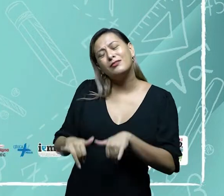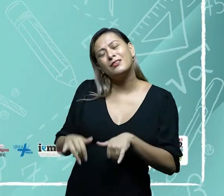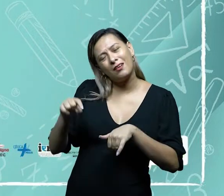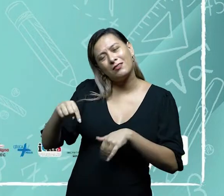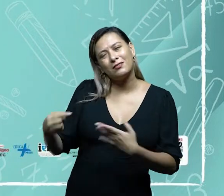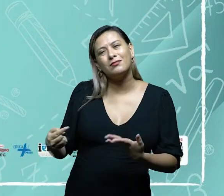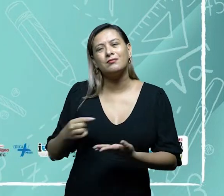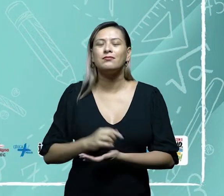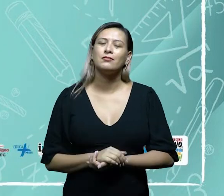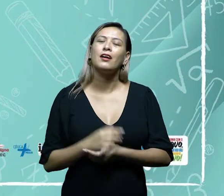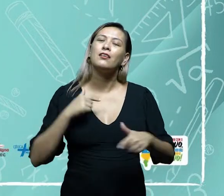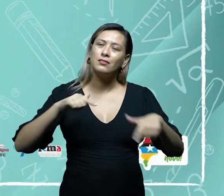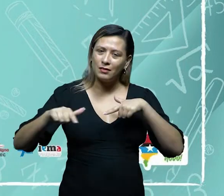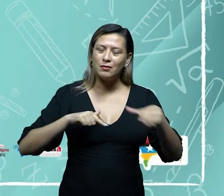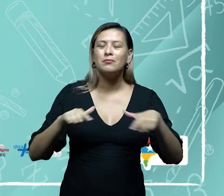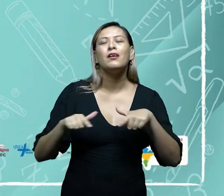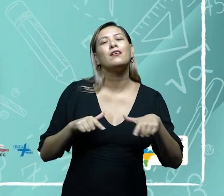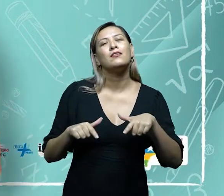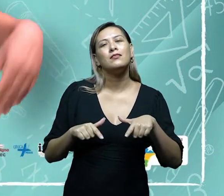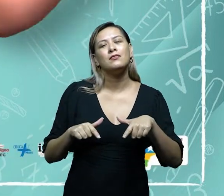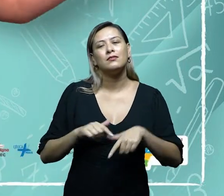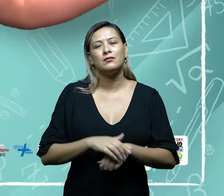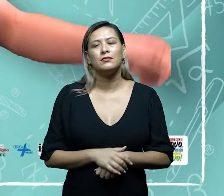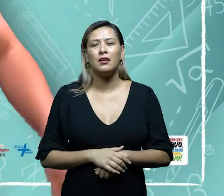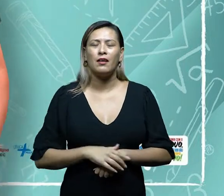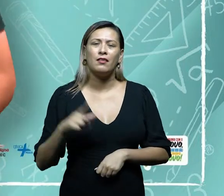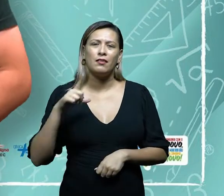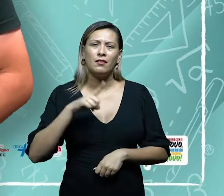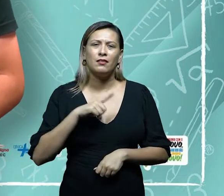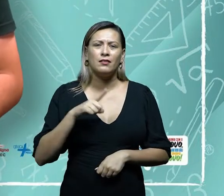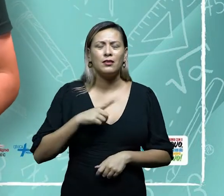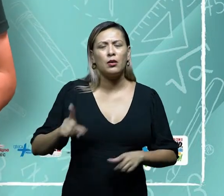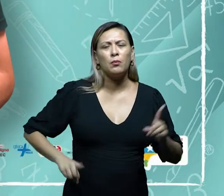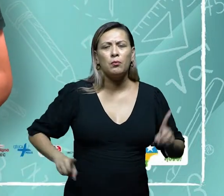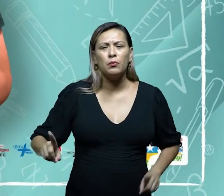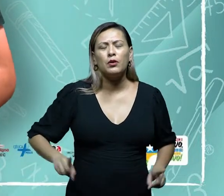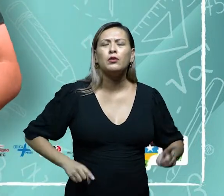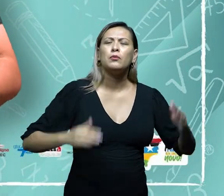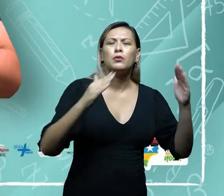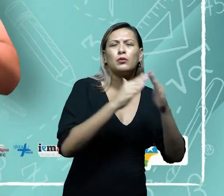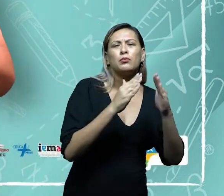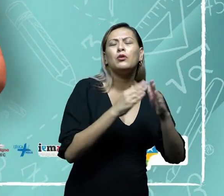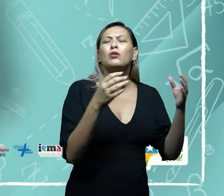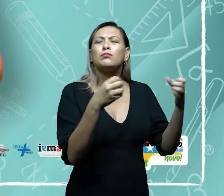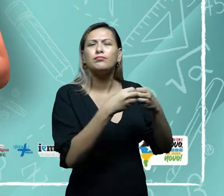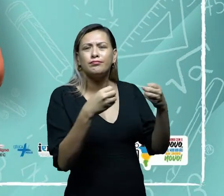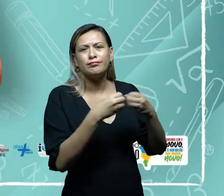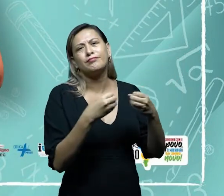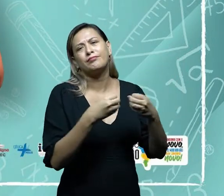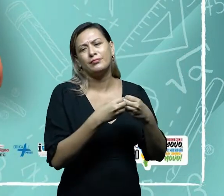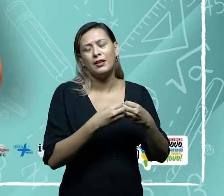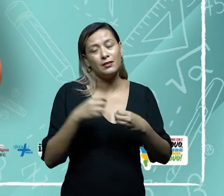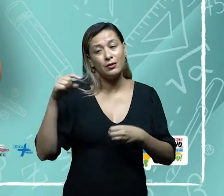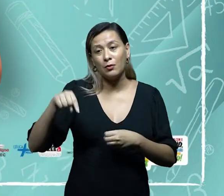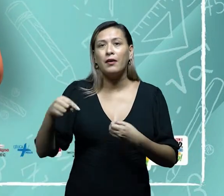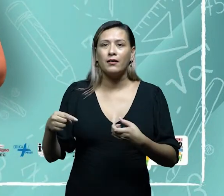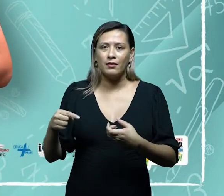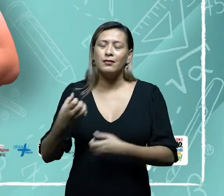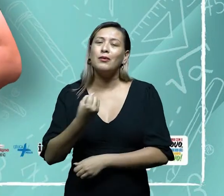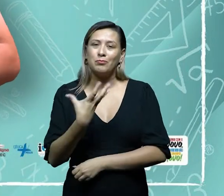situação, né? Eu quero, de fato, ficar aqui nessa situação. Eu tenho um primo que mora ali perto, eu tenho outro primo que mora aqui perto. Então, só essa situação aqui me